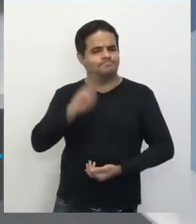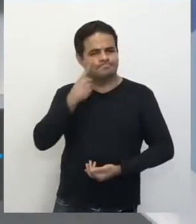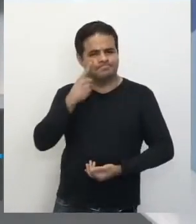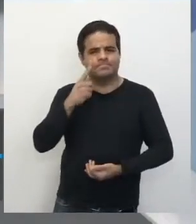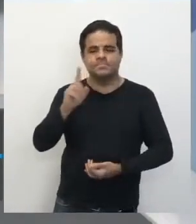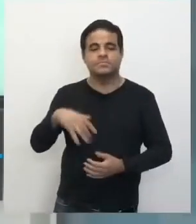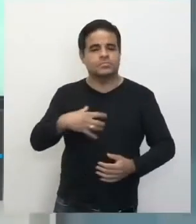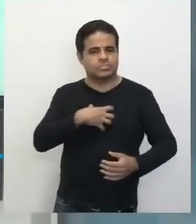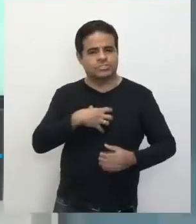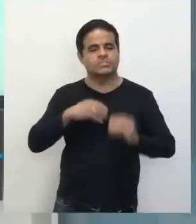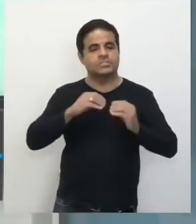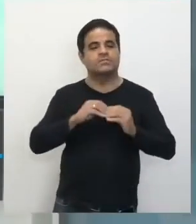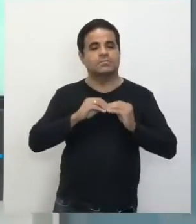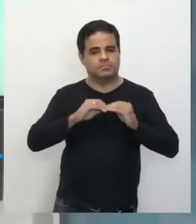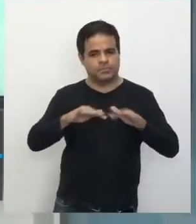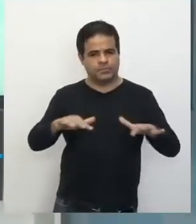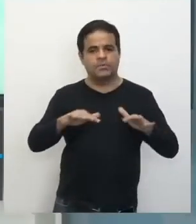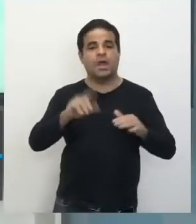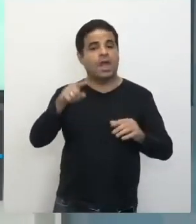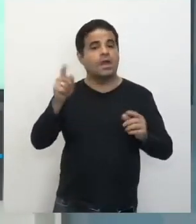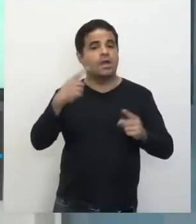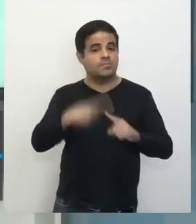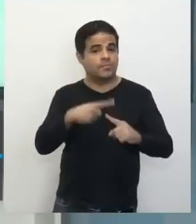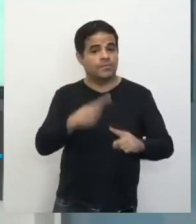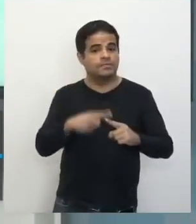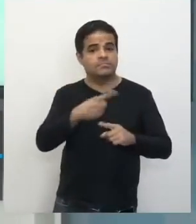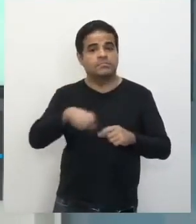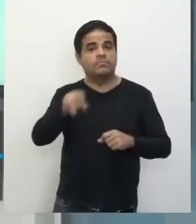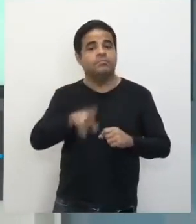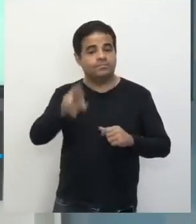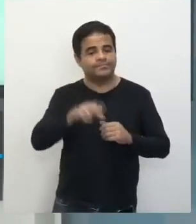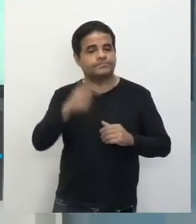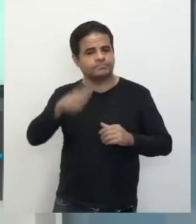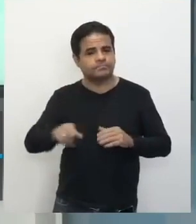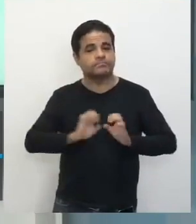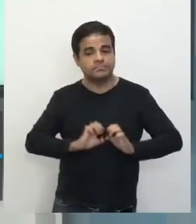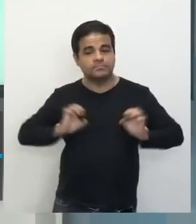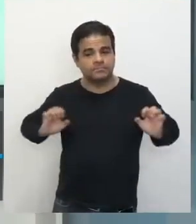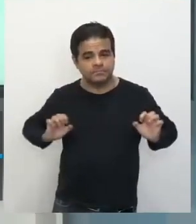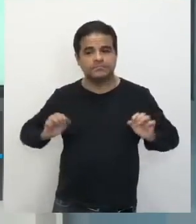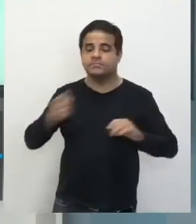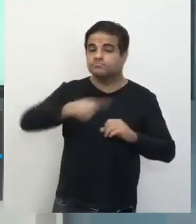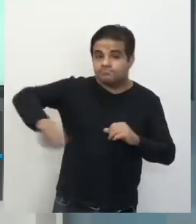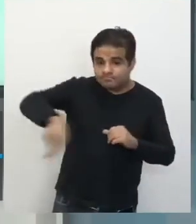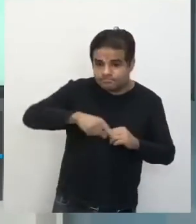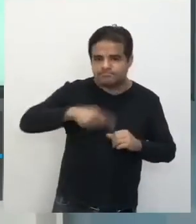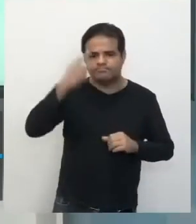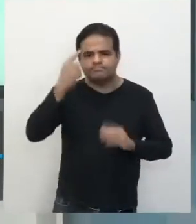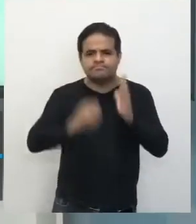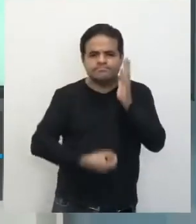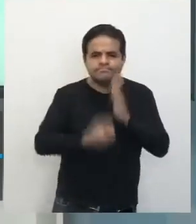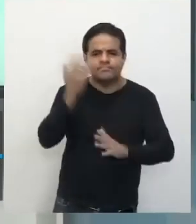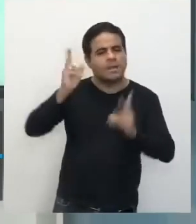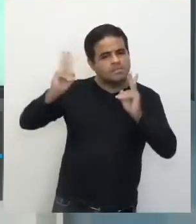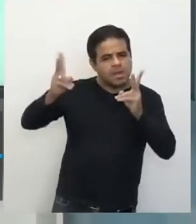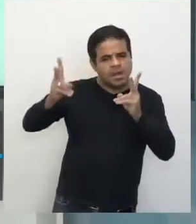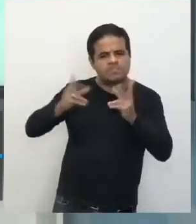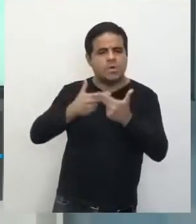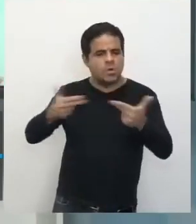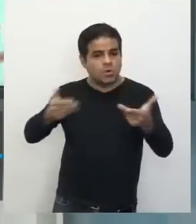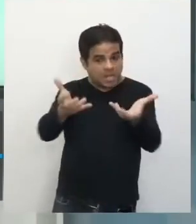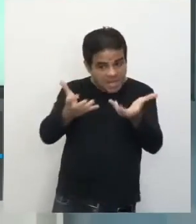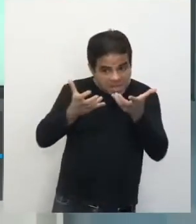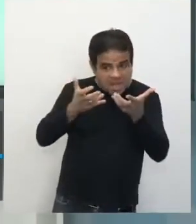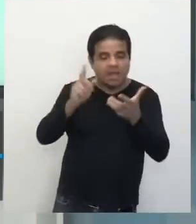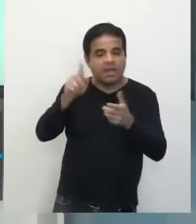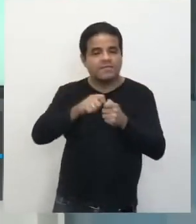fazer pela forma distributiva, tá? É porque a gente vai usar isso nas equações. Então, a gente cria essa mesma coisa, se você quiser